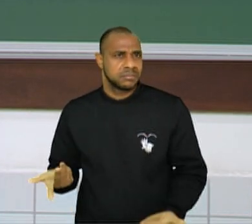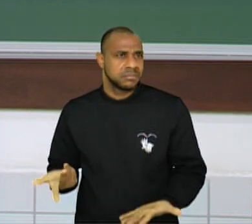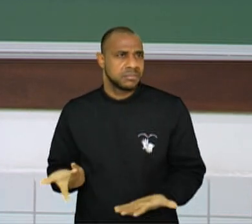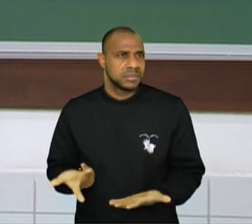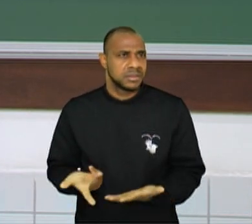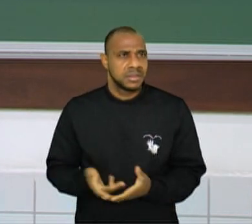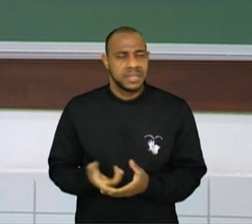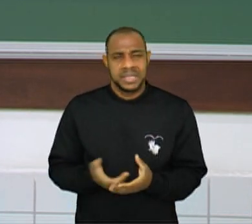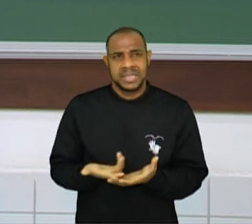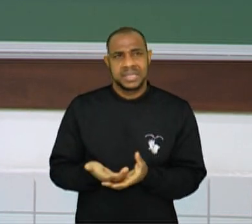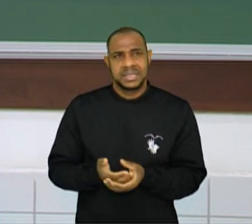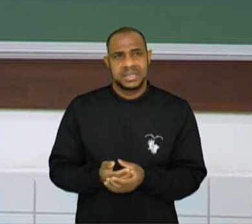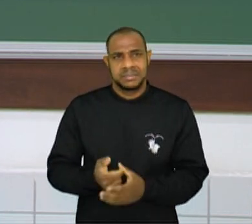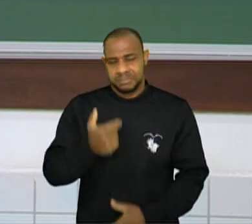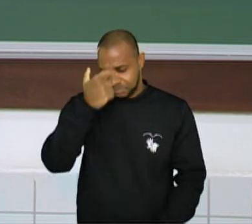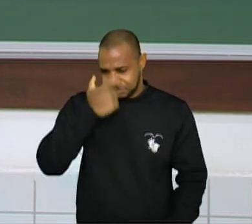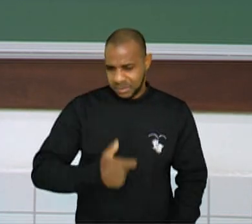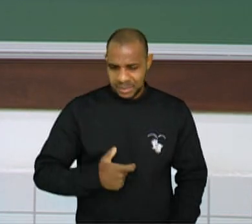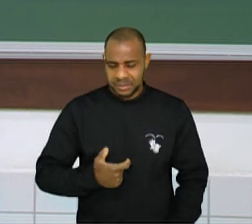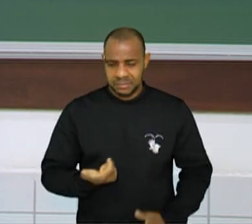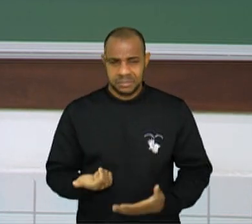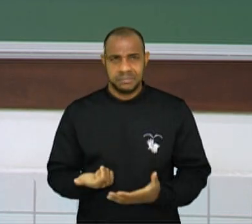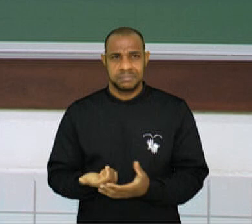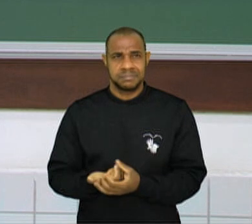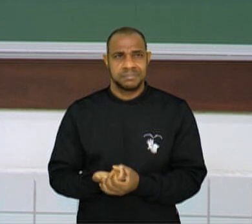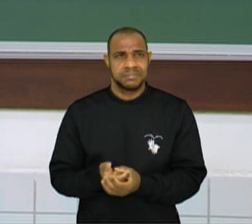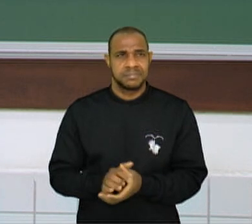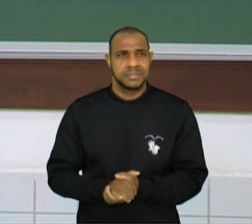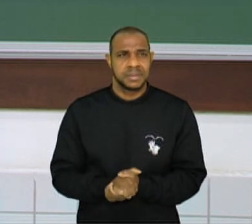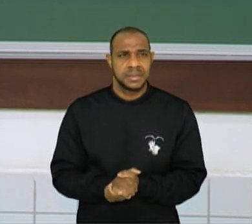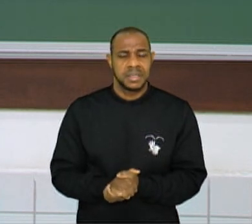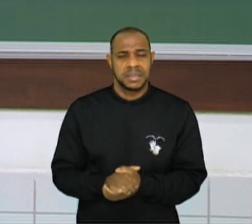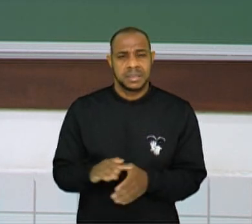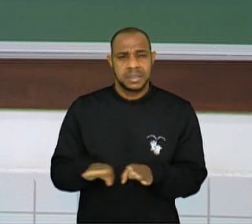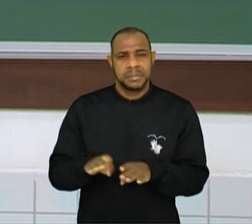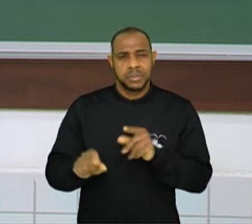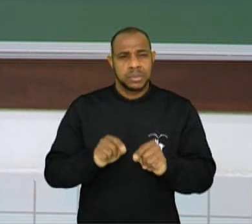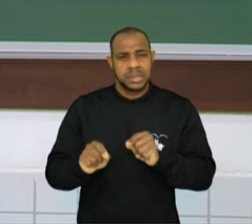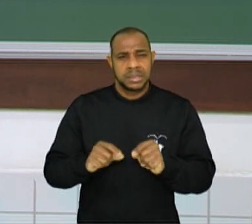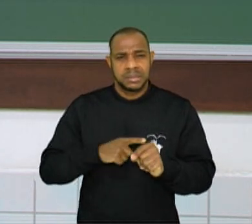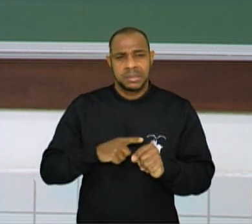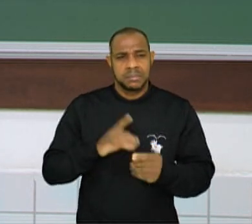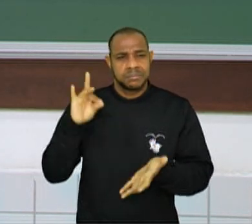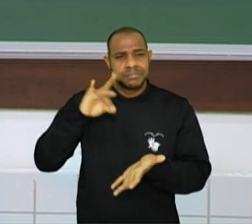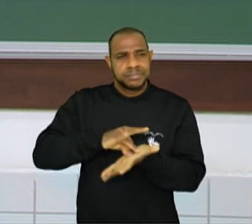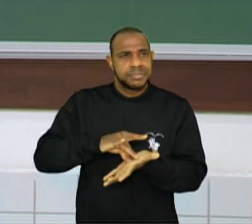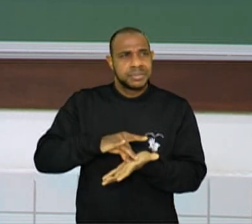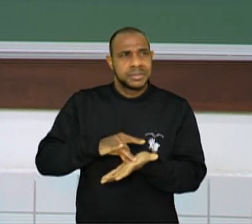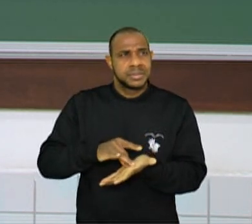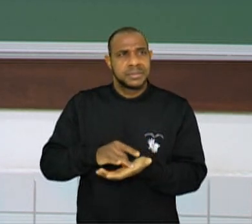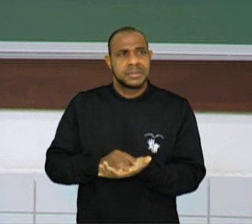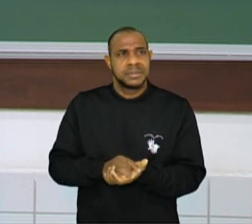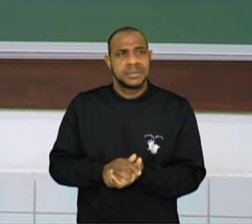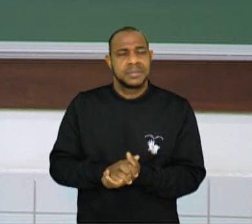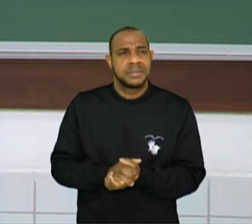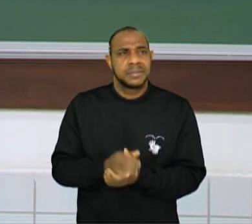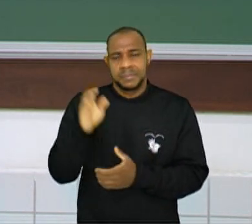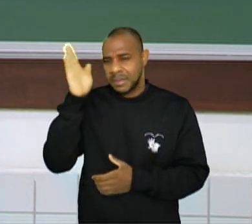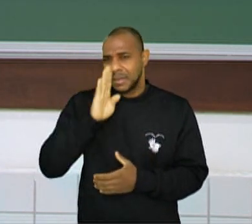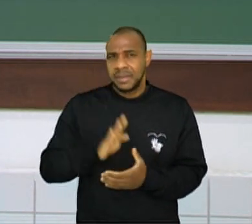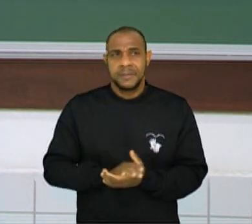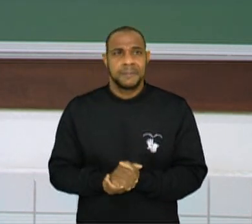esse caráter de presidente destituído foi retirado assim, dos anais oficiais aí, da presidência da República